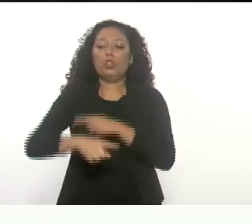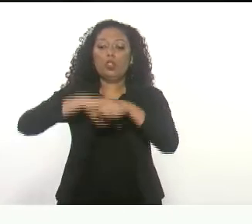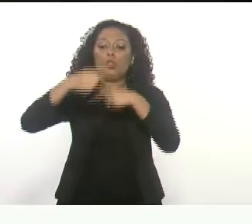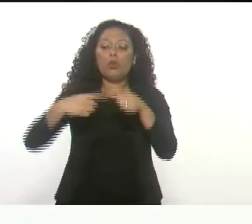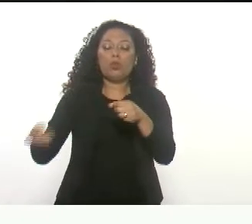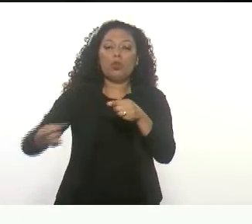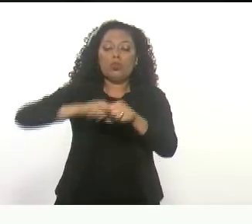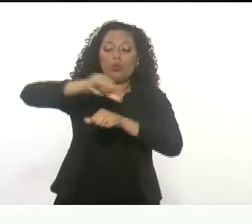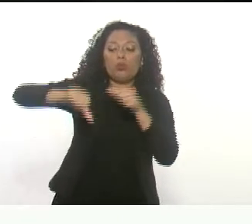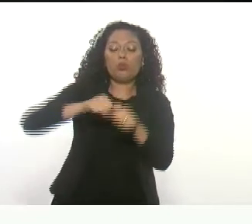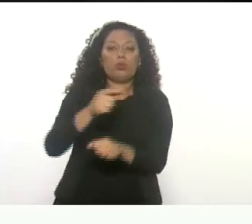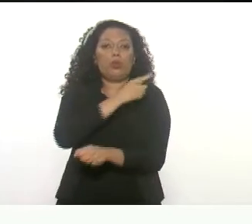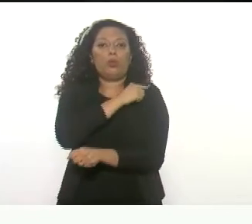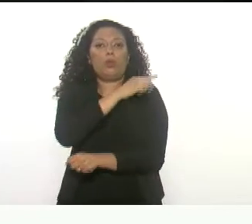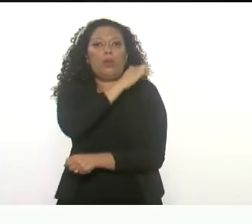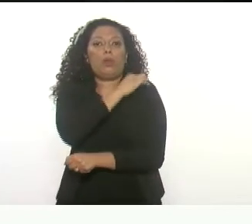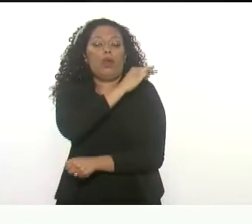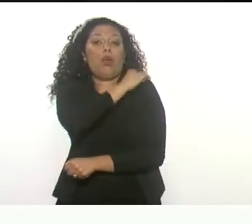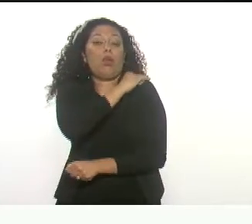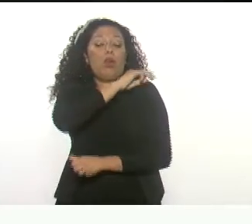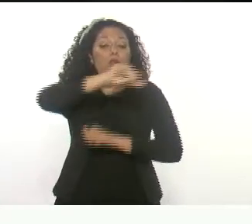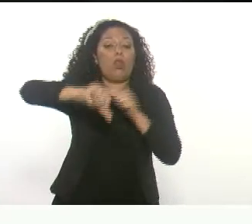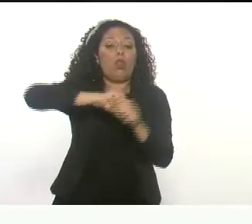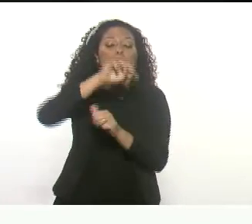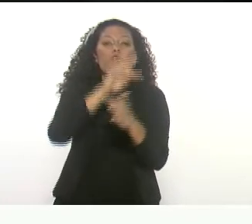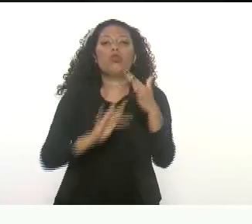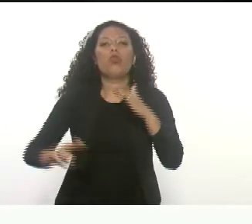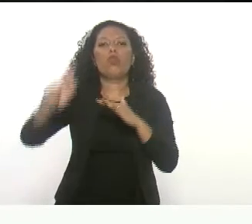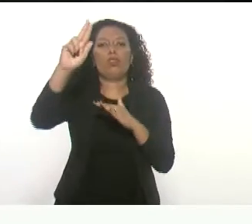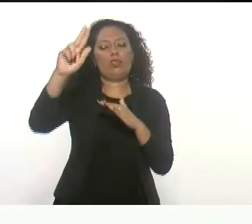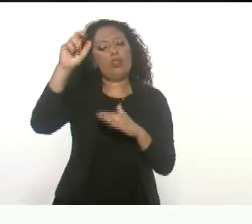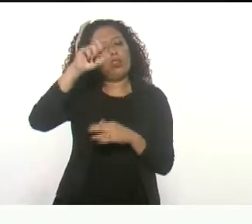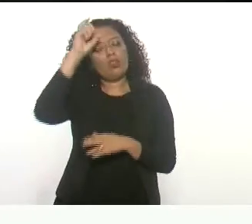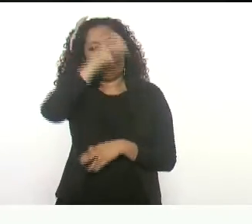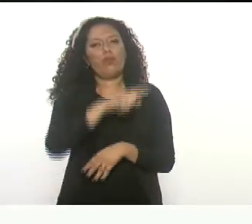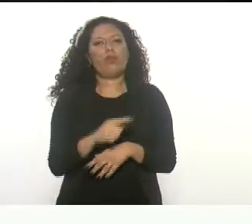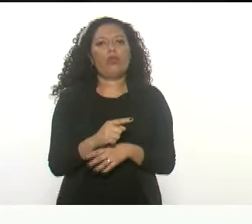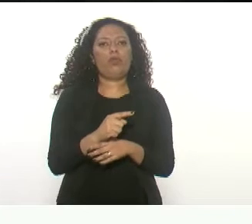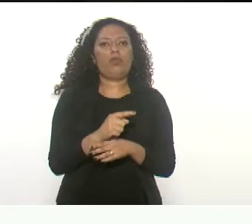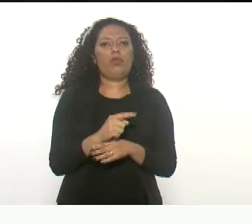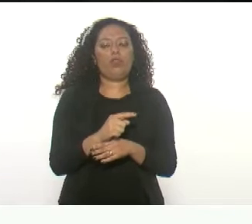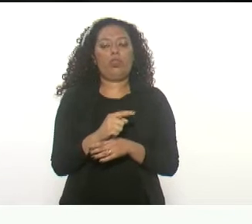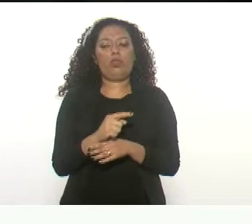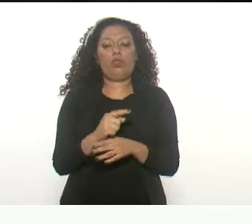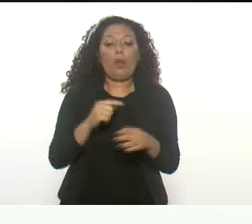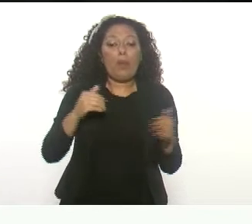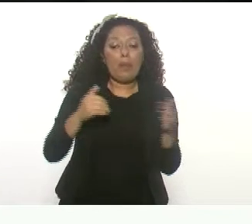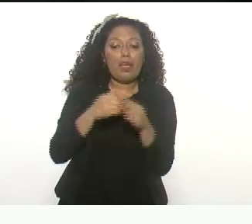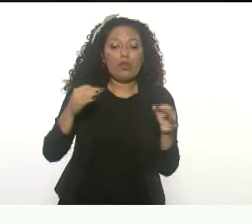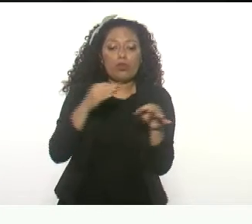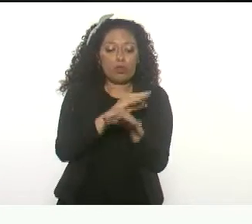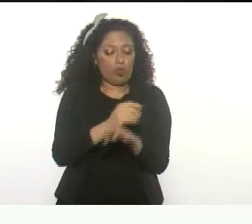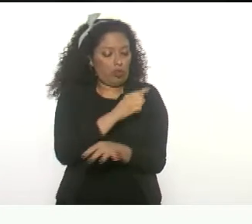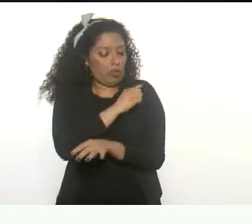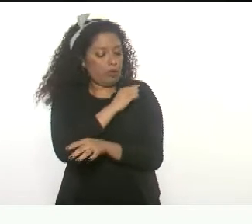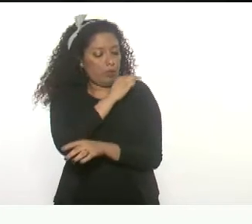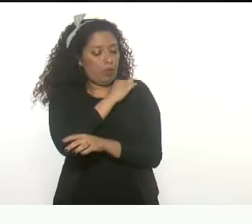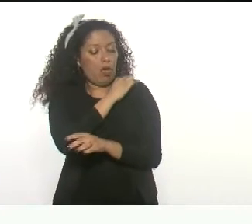já pensar uma carreira, pensar realmente a vida dele, tem esse desafio nosso, que são os anos finais. A gente acaba deixando